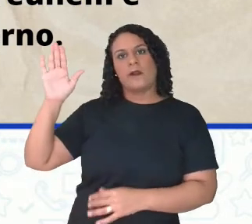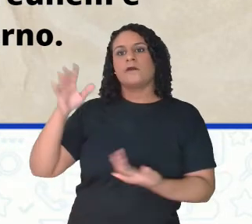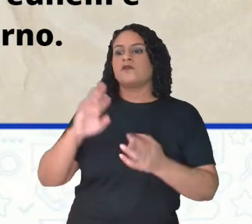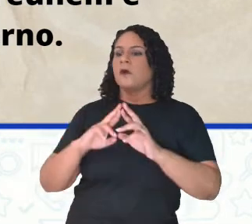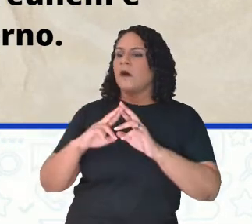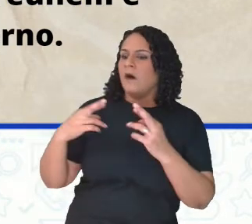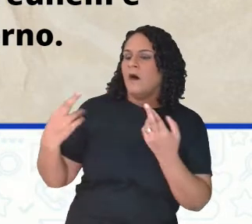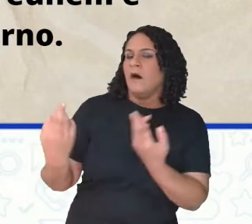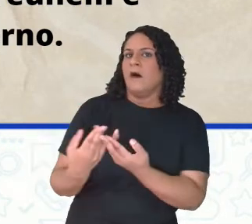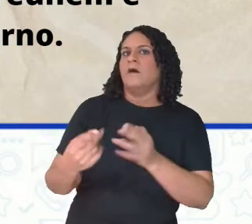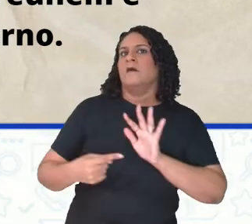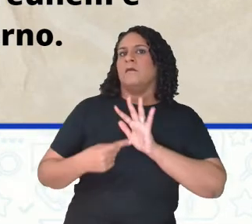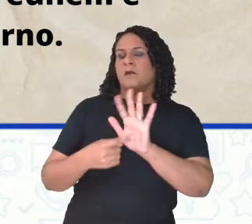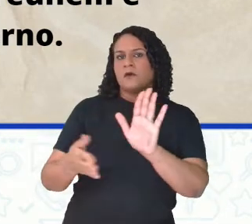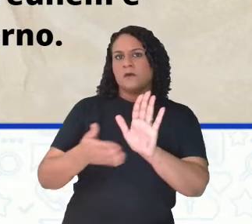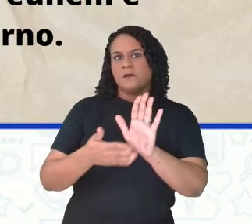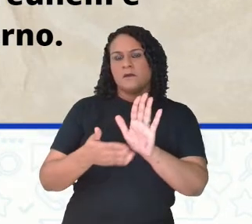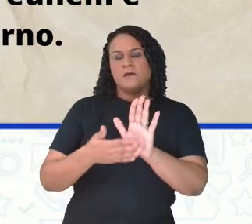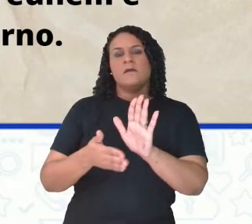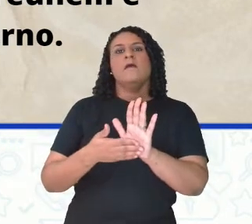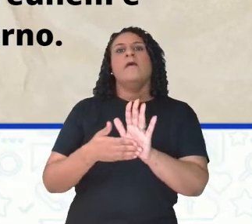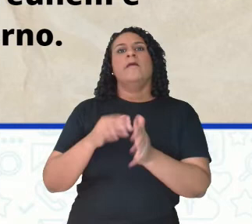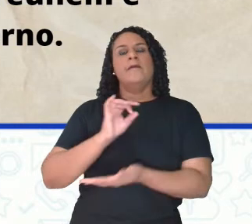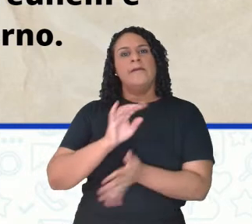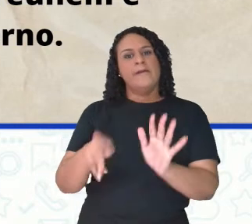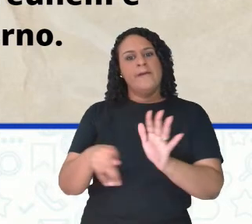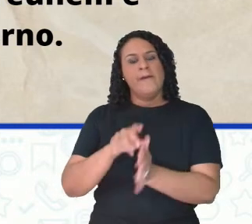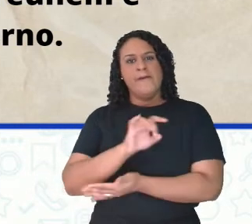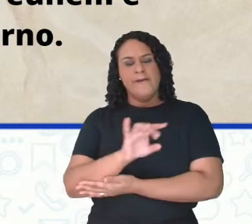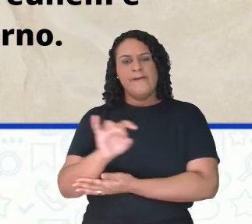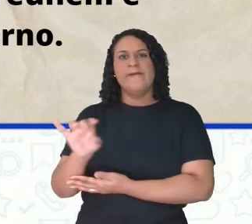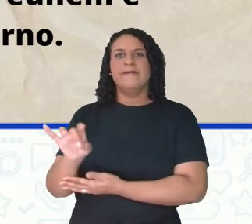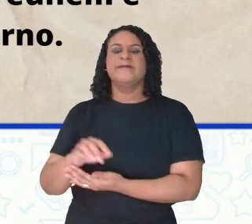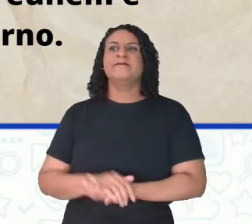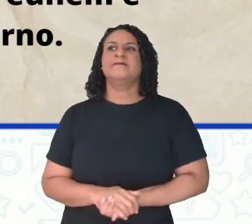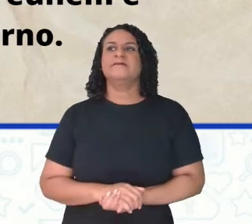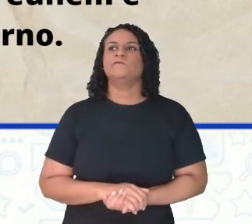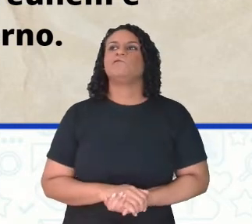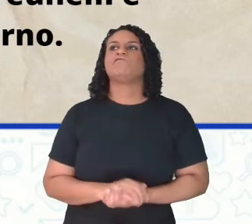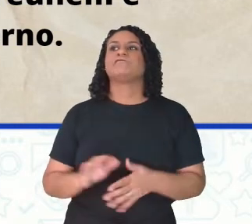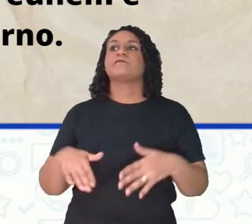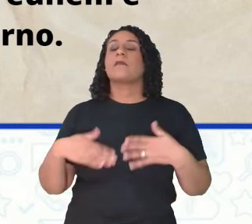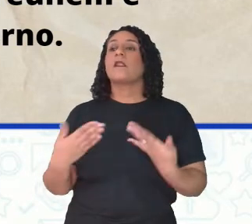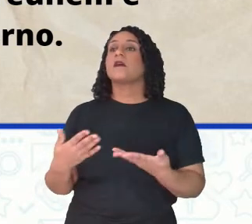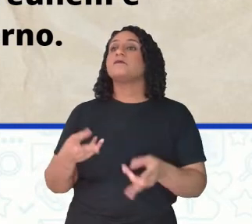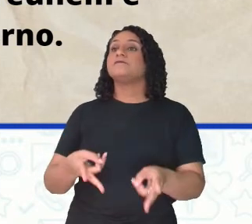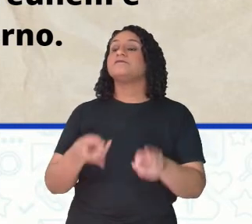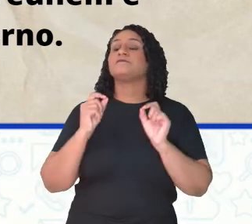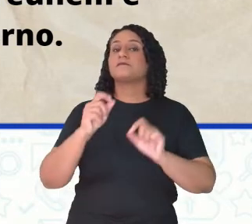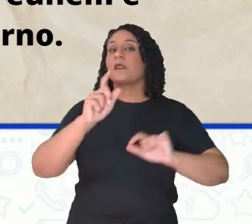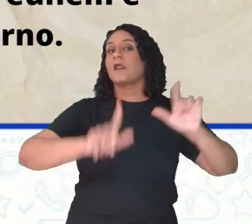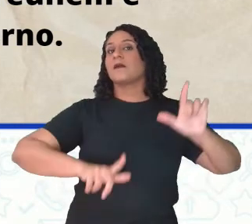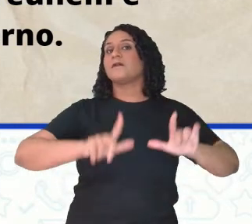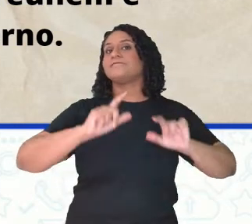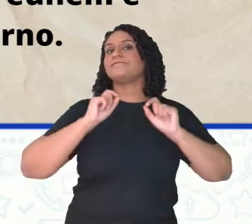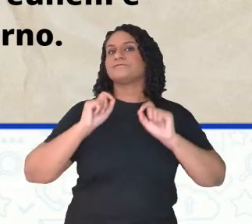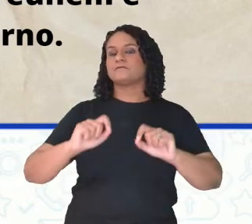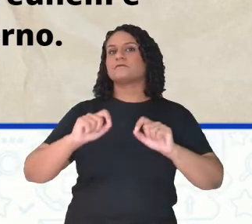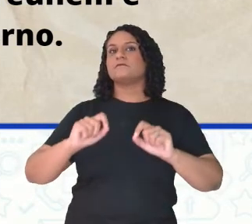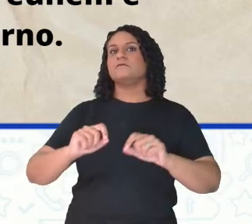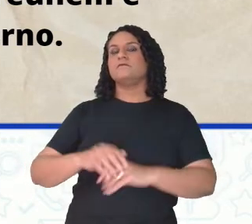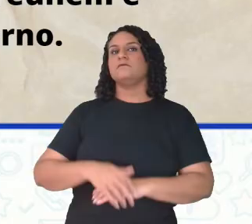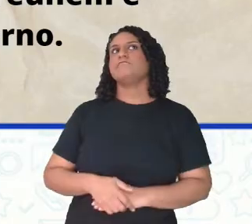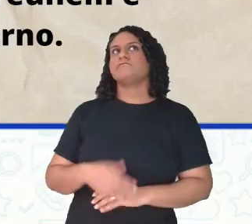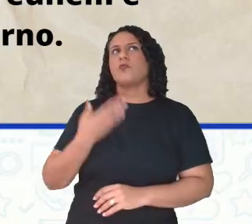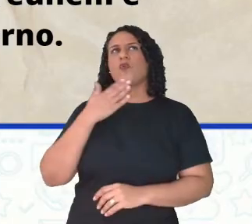E é a partir desse gênero que a gente vai ter consciência. O que é que a gente vê muito na televisão? Que um